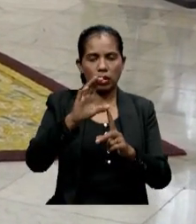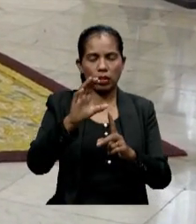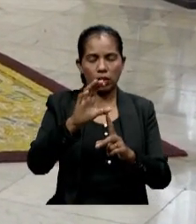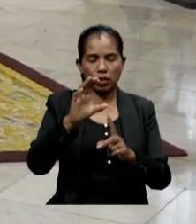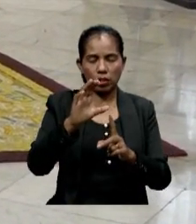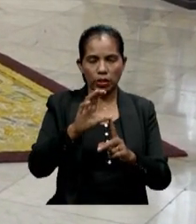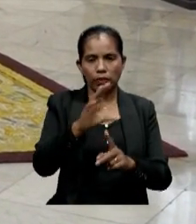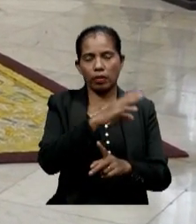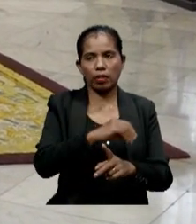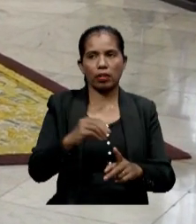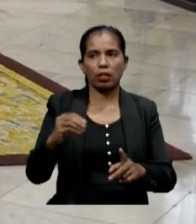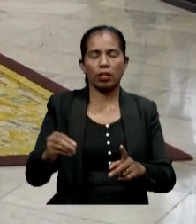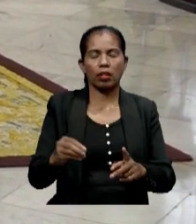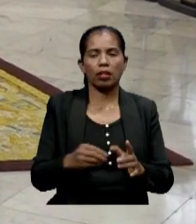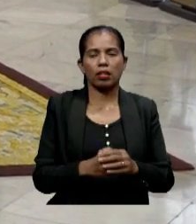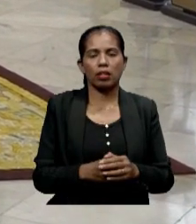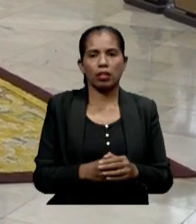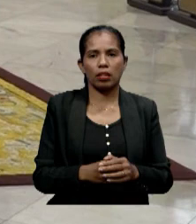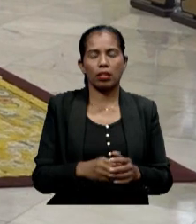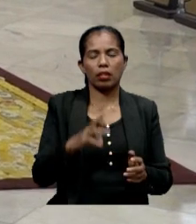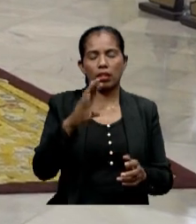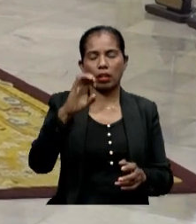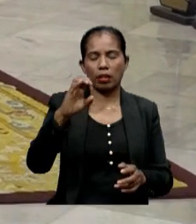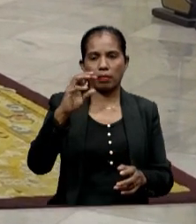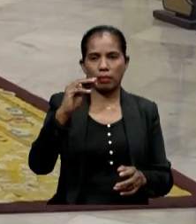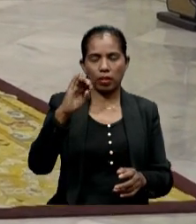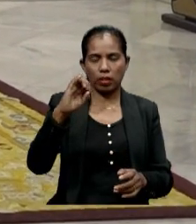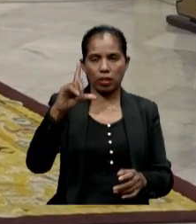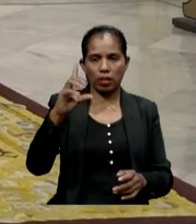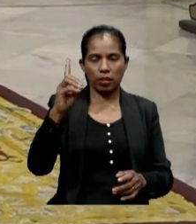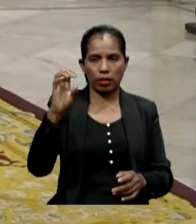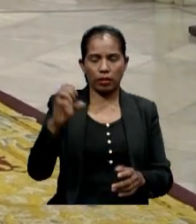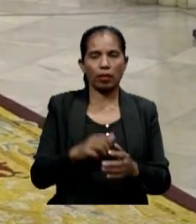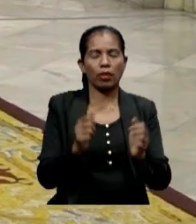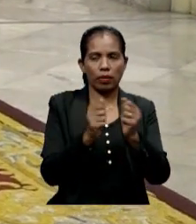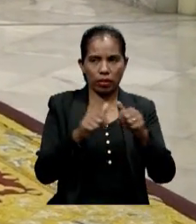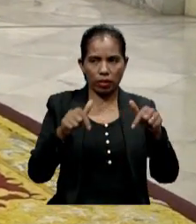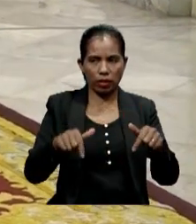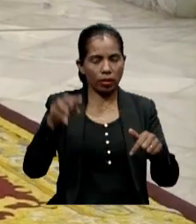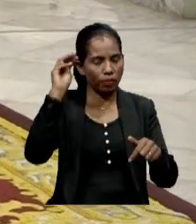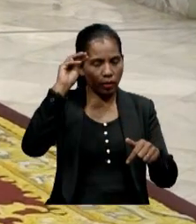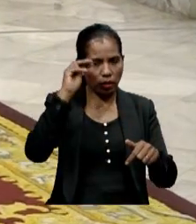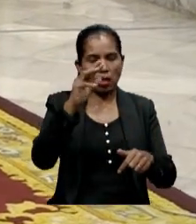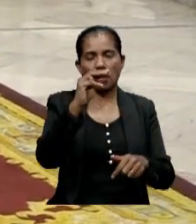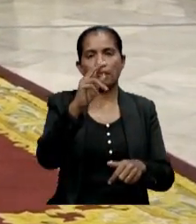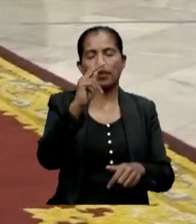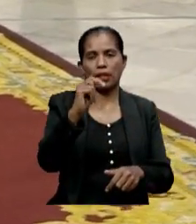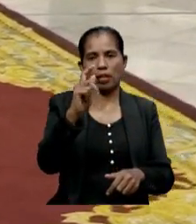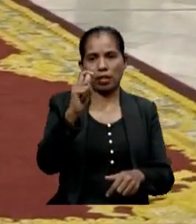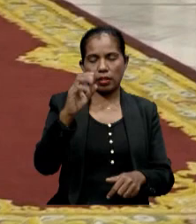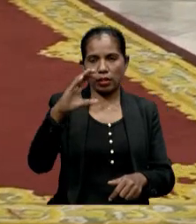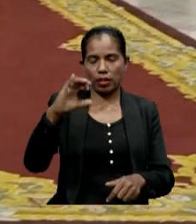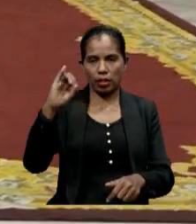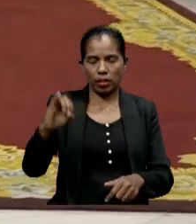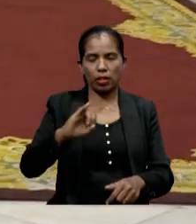Militar Presidência República, Remilde Guterres Corte Real. Hoidane, Ministro do Turismo, Comércio e Indústria,